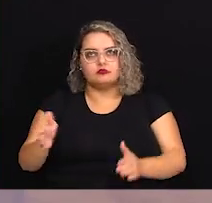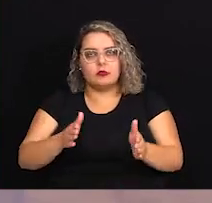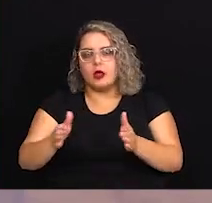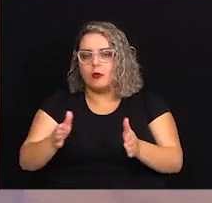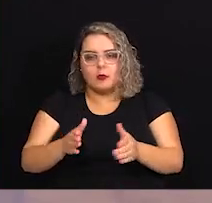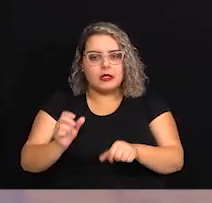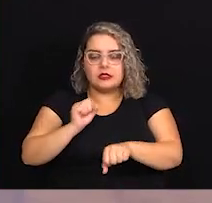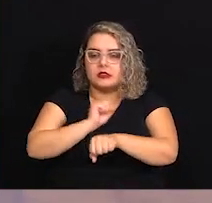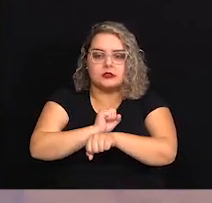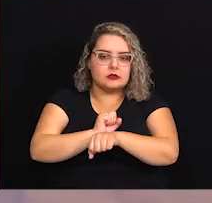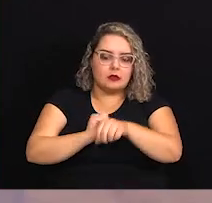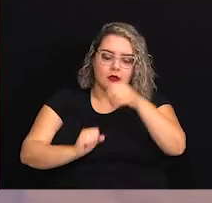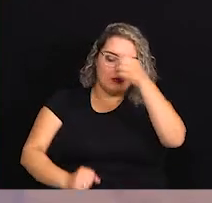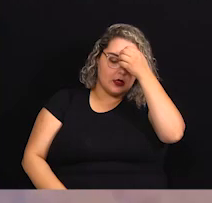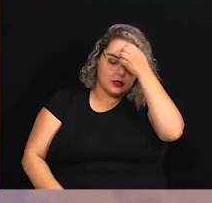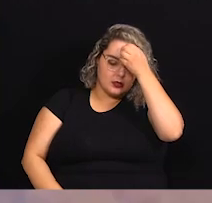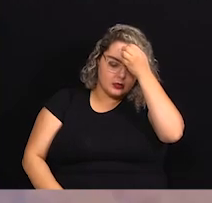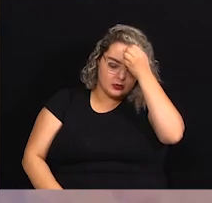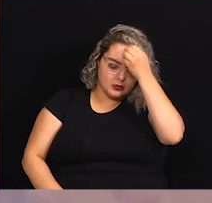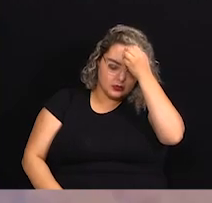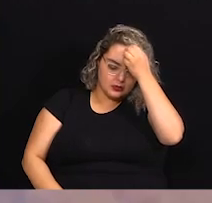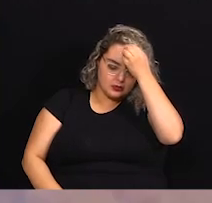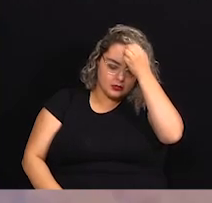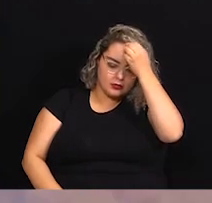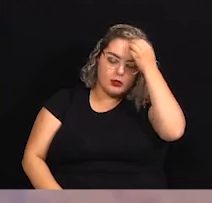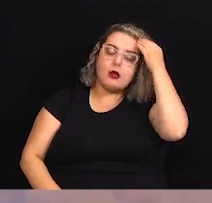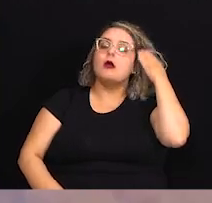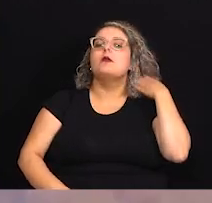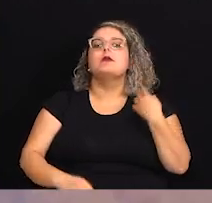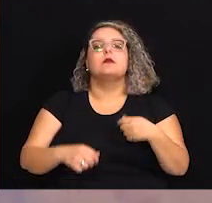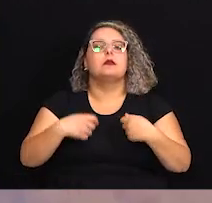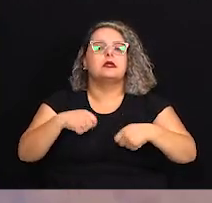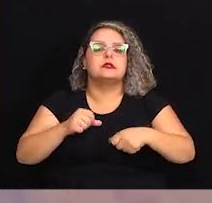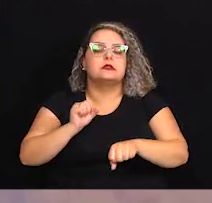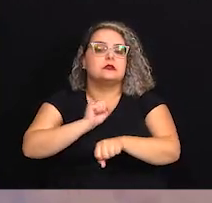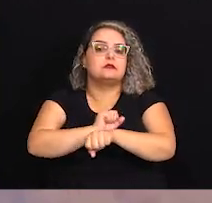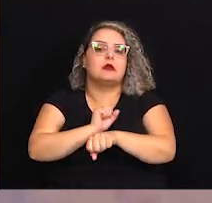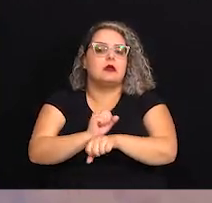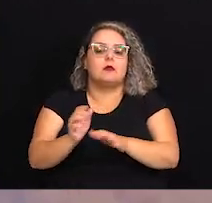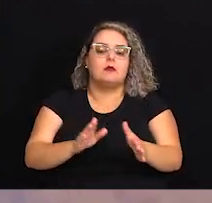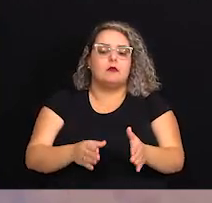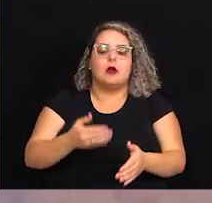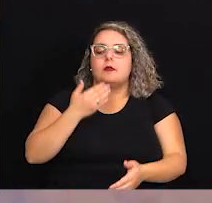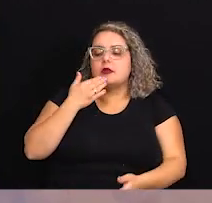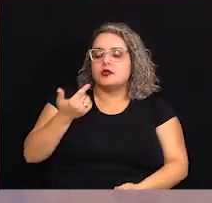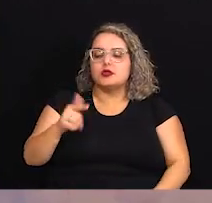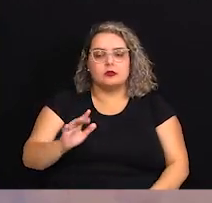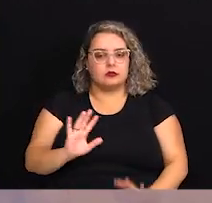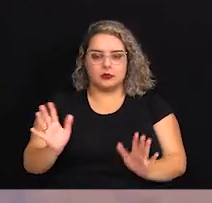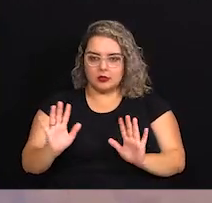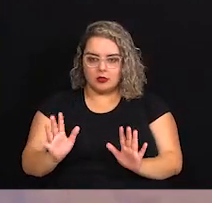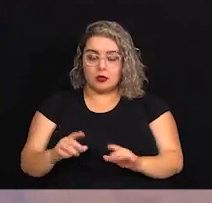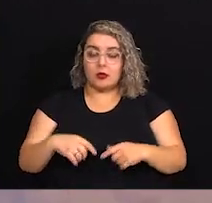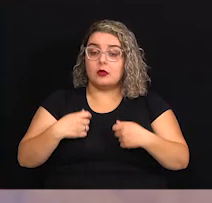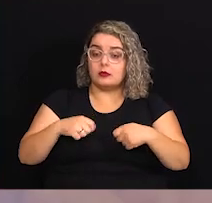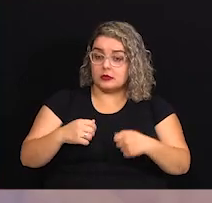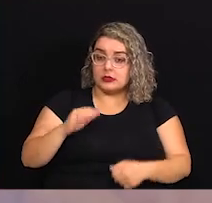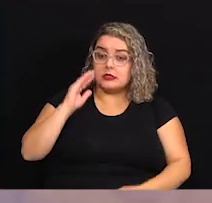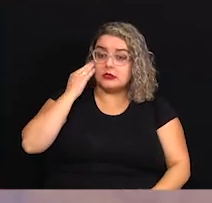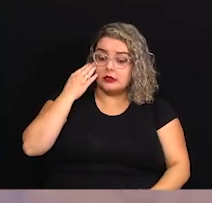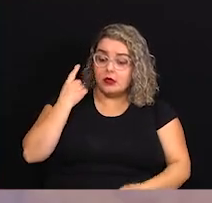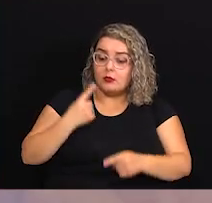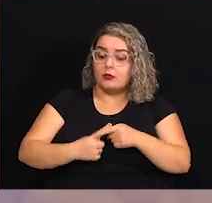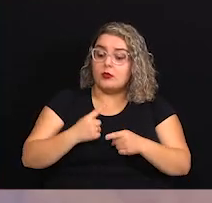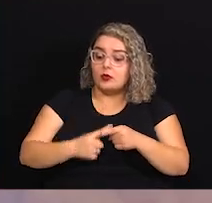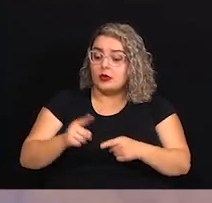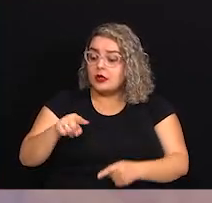um momento que, assim, um prazo, a pessoa precisa esperar um prazo para pedir de novo um empréstimo ou um financiamento. O que ela precisa é entender